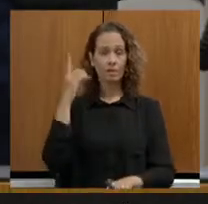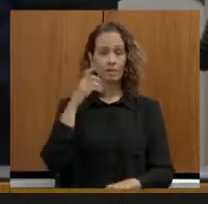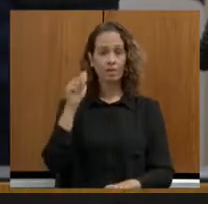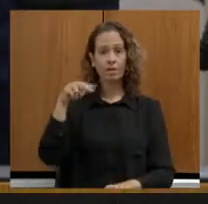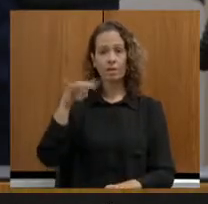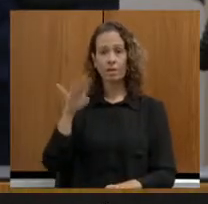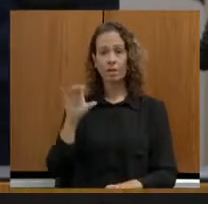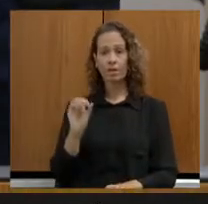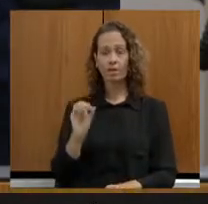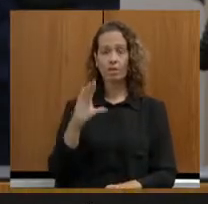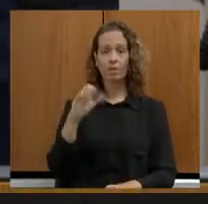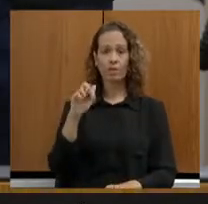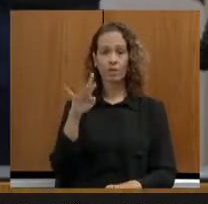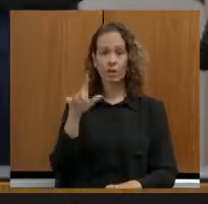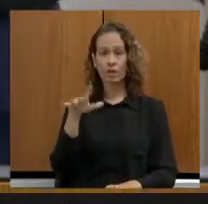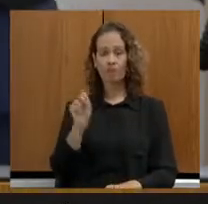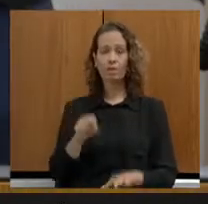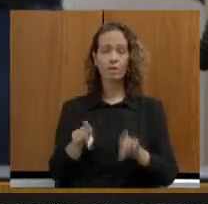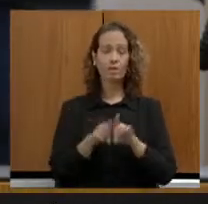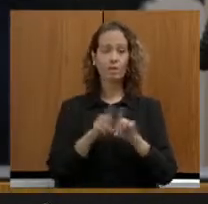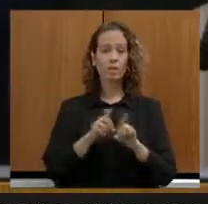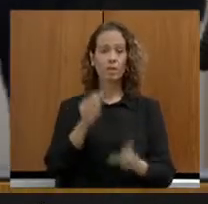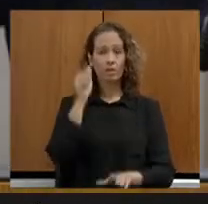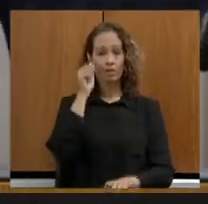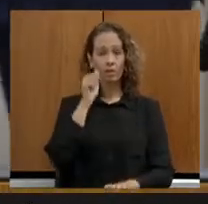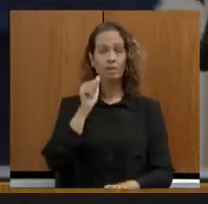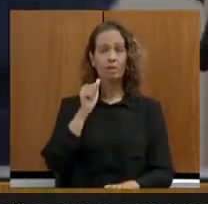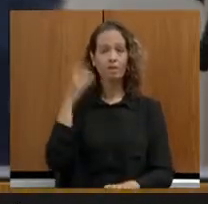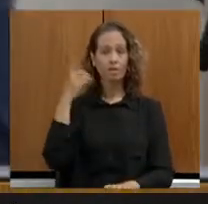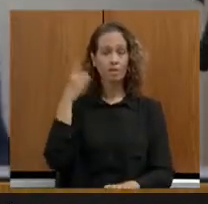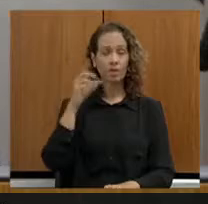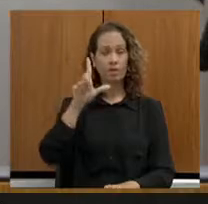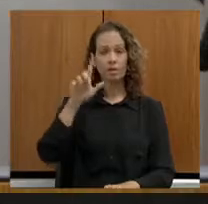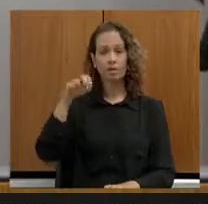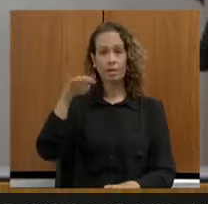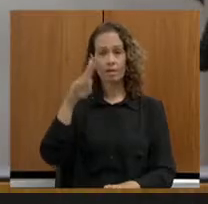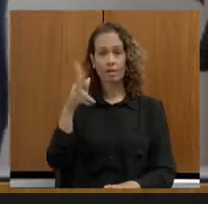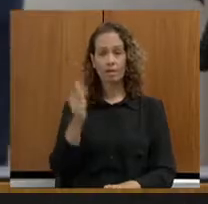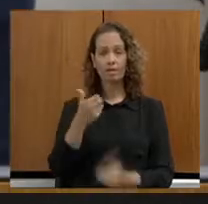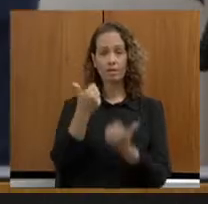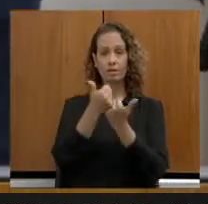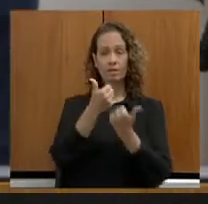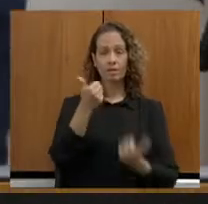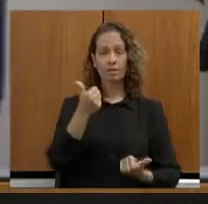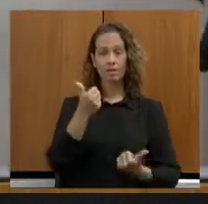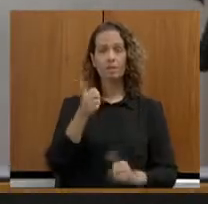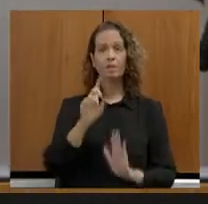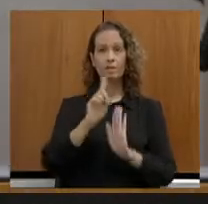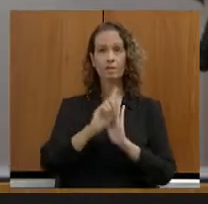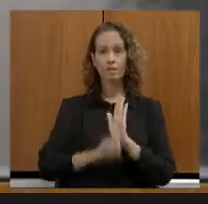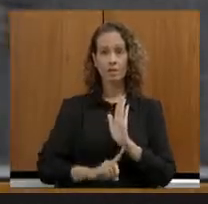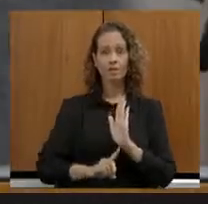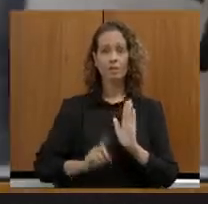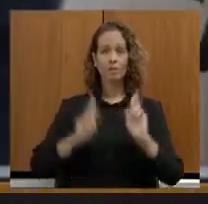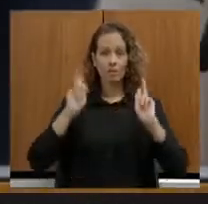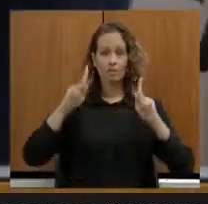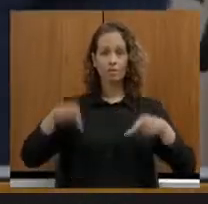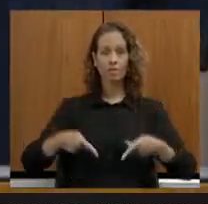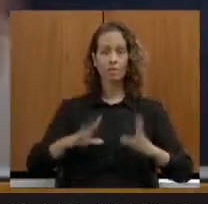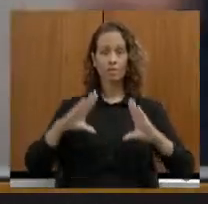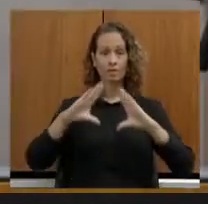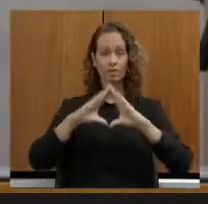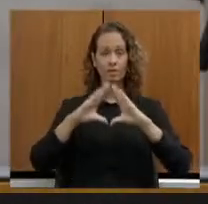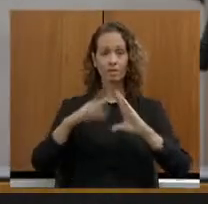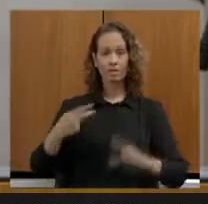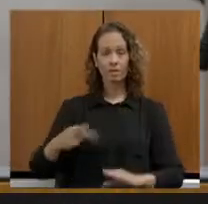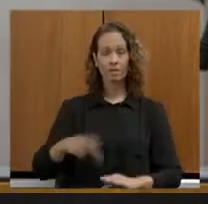Antonio Carlos Arantes também da deputada Leninha vice-presidente da Comissão de Direitos Humanos da Assembleia Legislativa